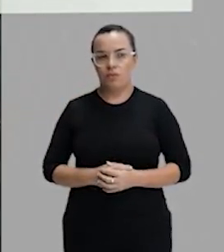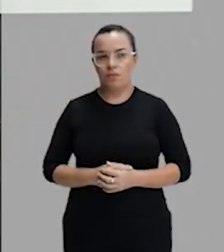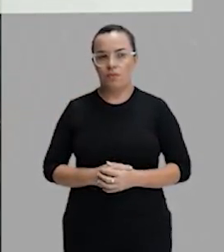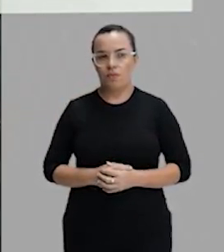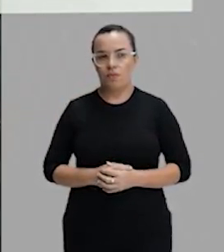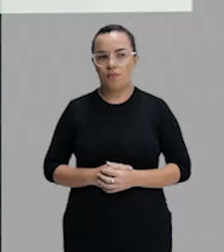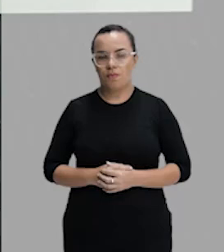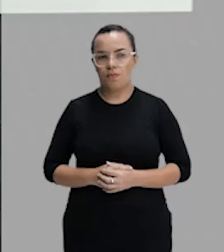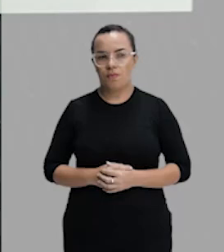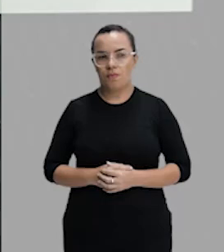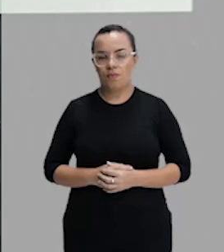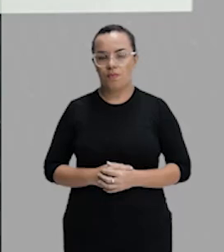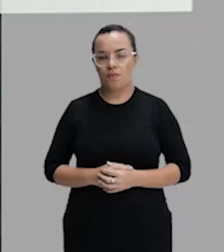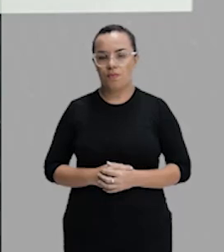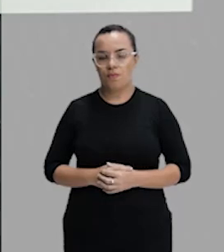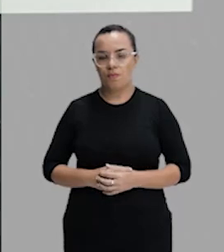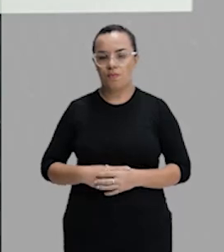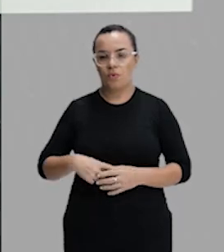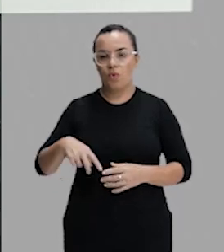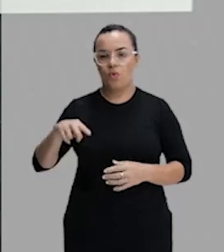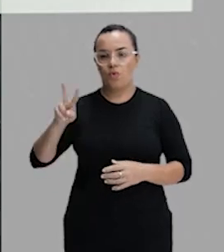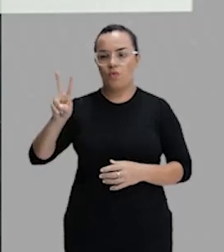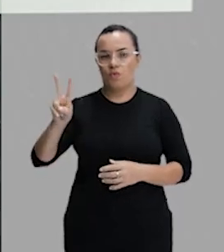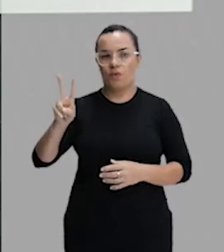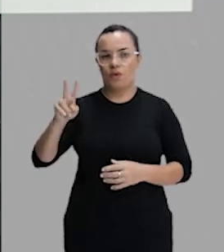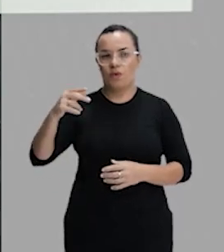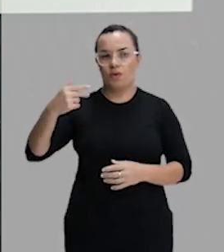ele é chamado de vértice da parábola.